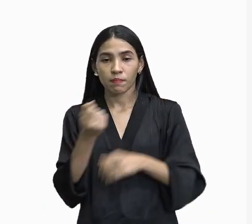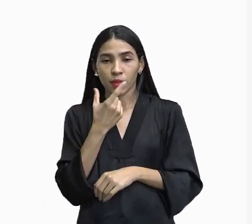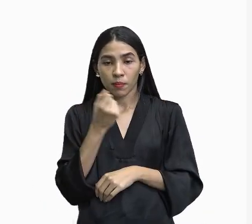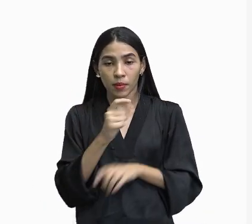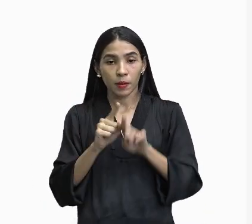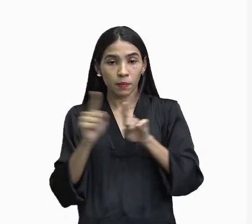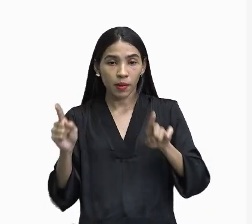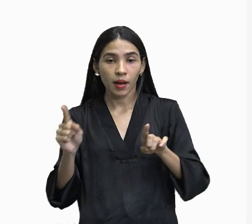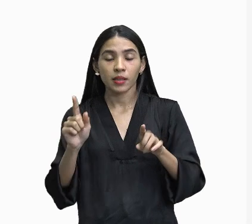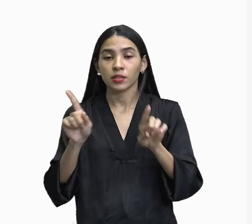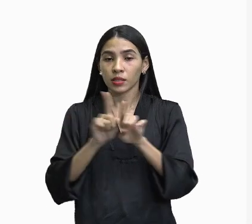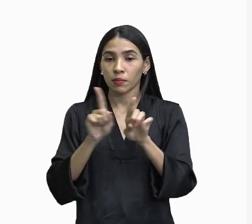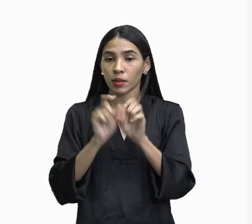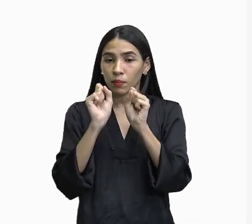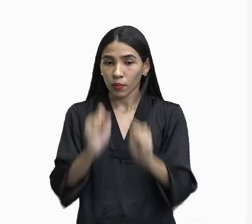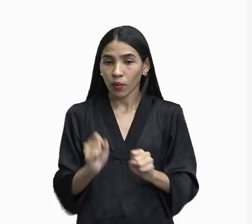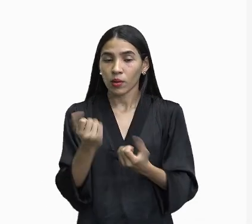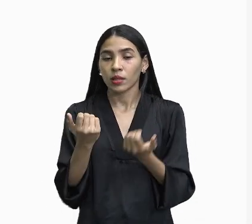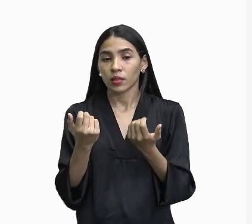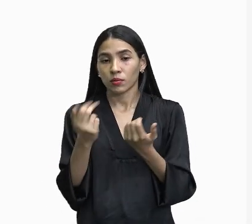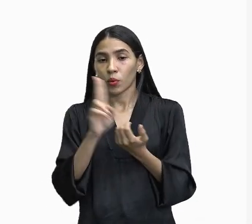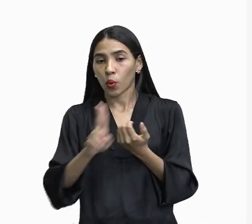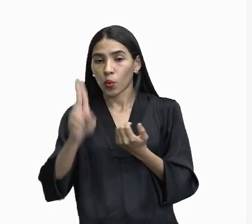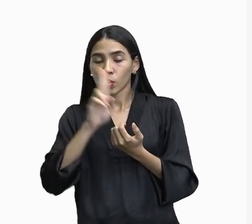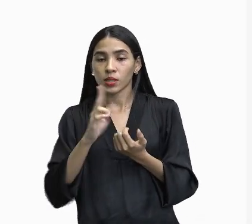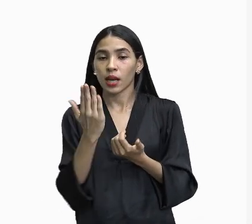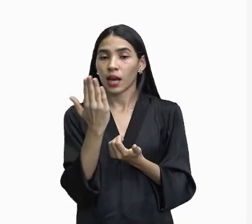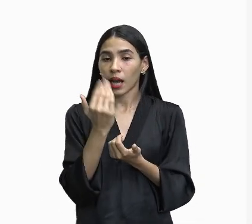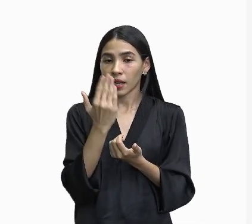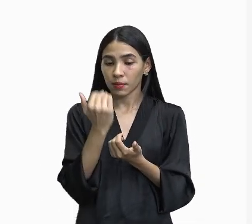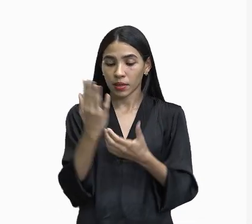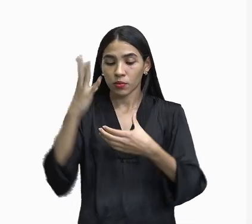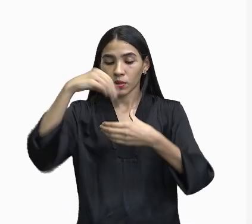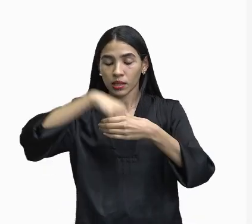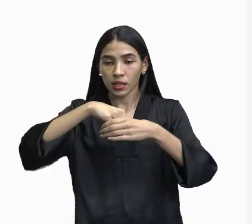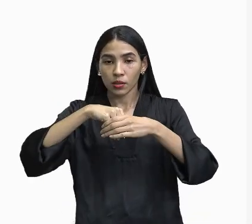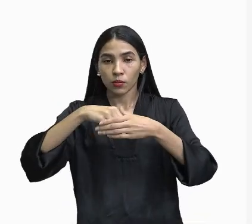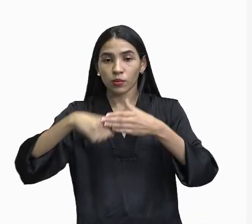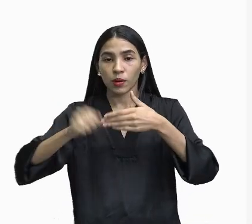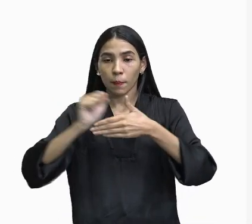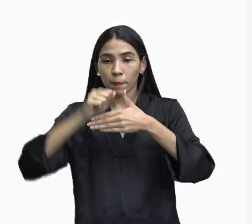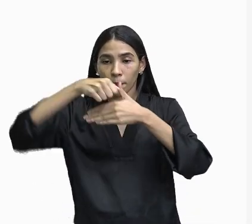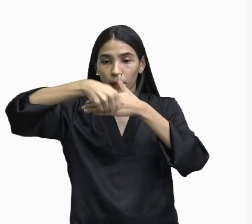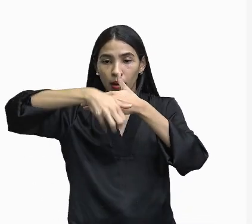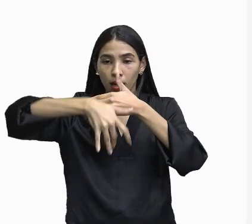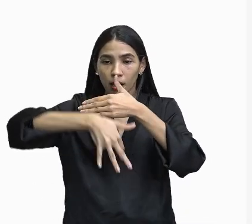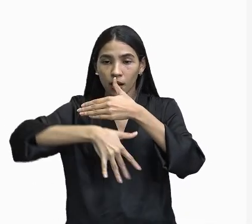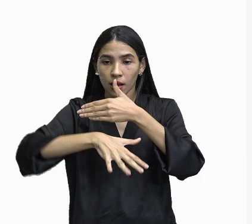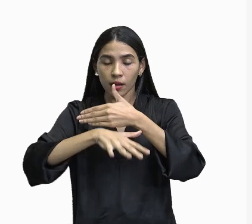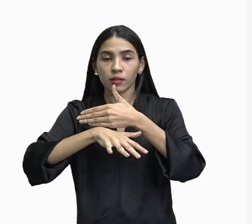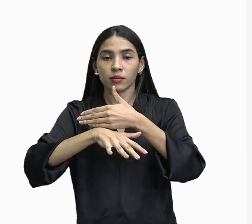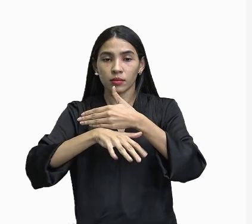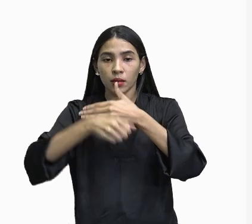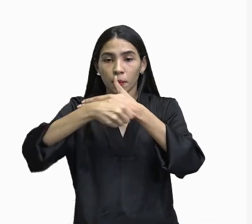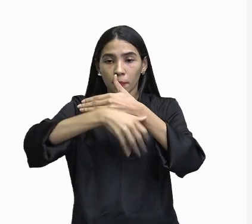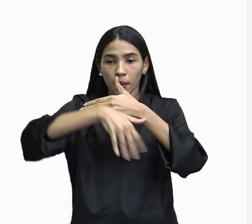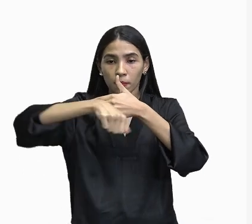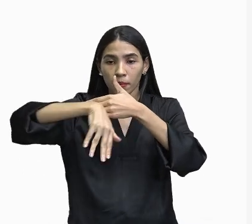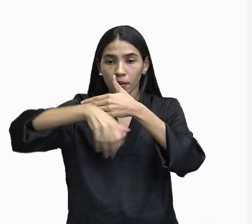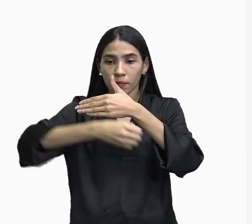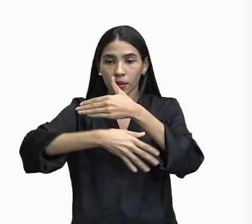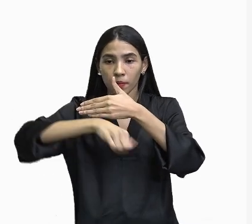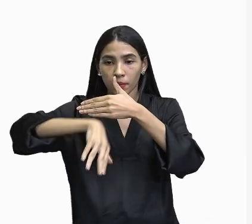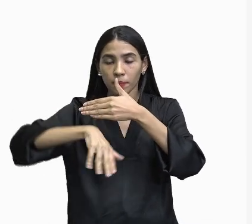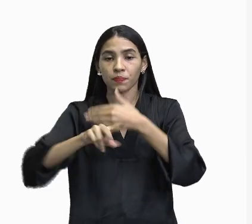como fonte de alimento dentro do ciclo, dentro de uma cadeia ecológica, de uma teia, eles vão